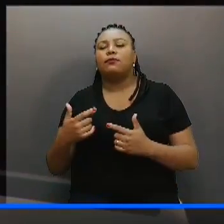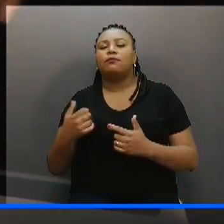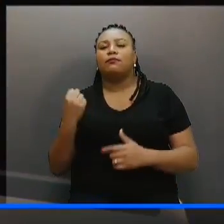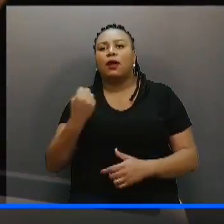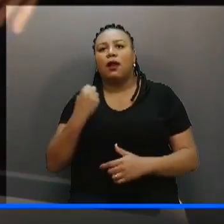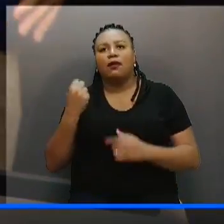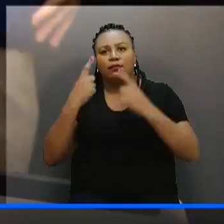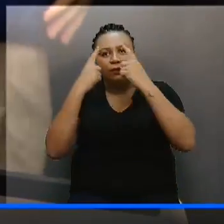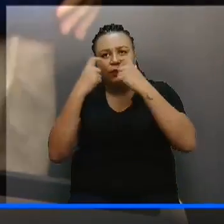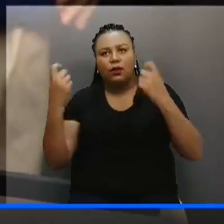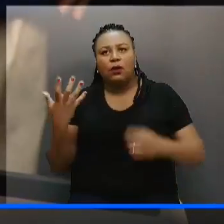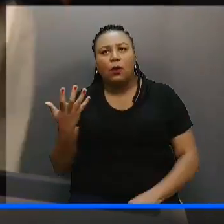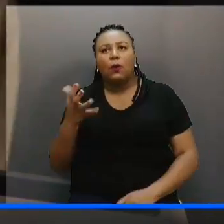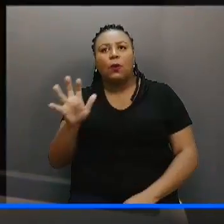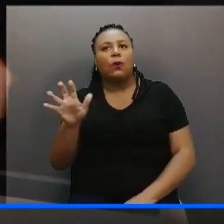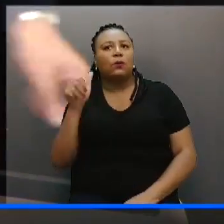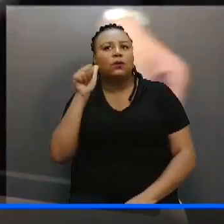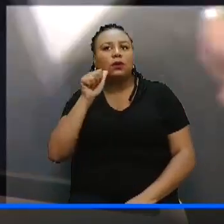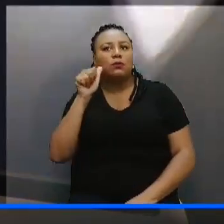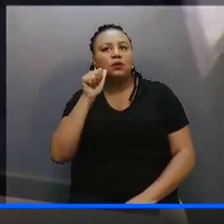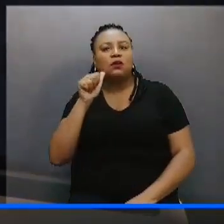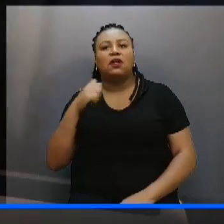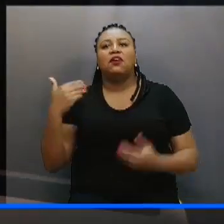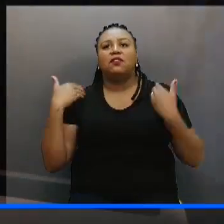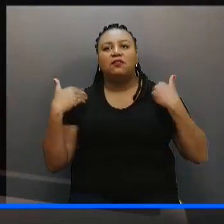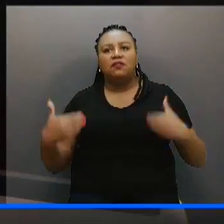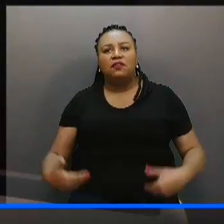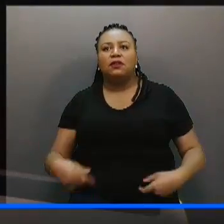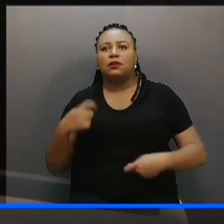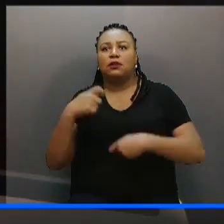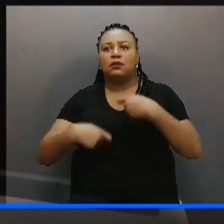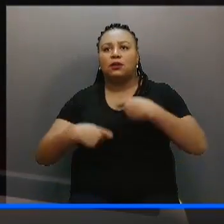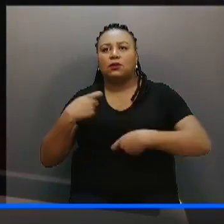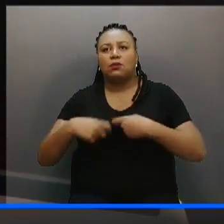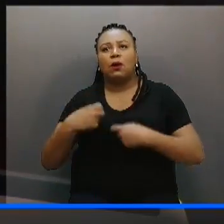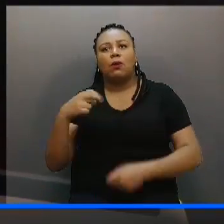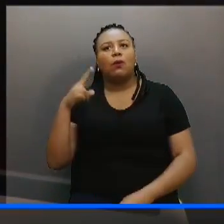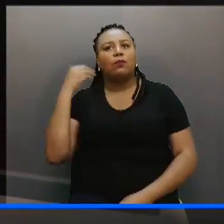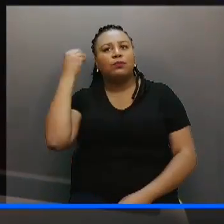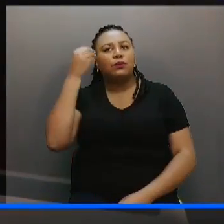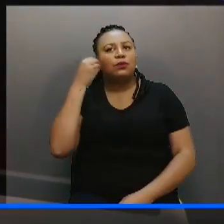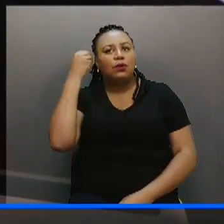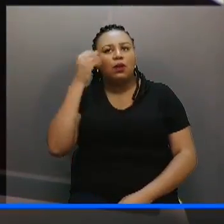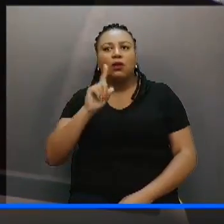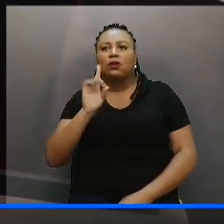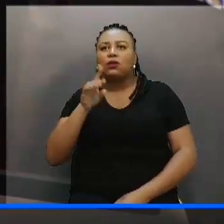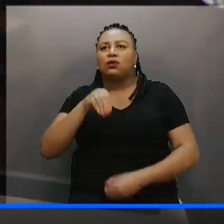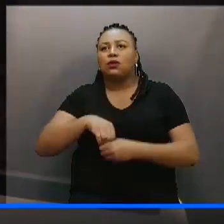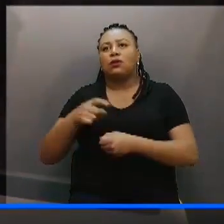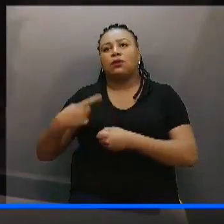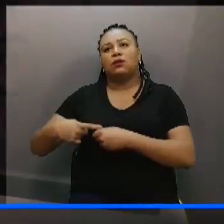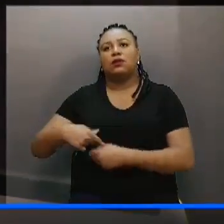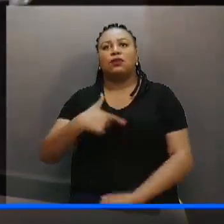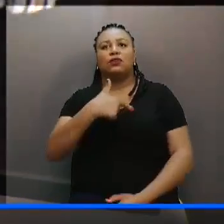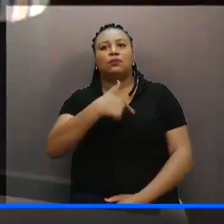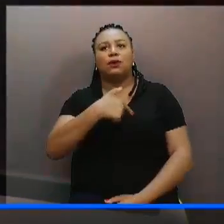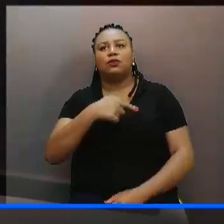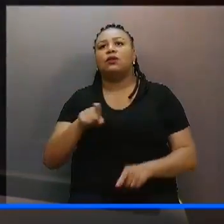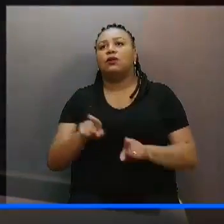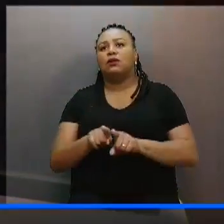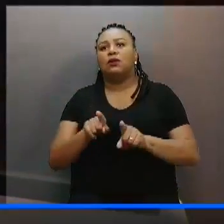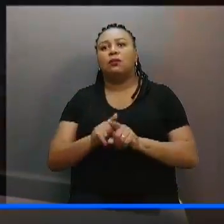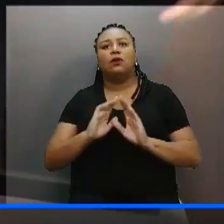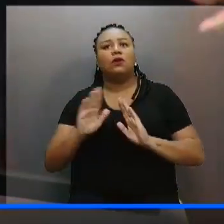de violência contra as mulheres seja física sexual e psicológica não só no município de bagé como também